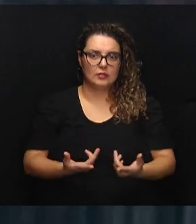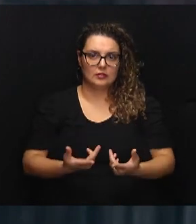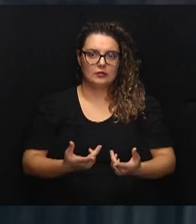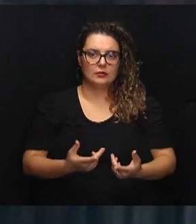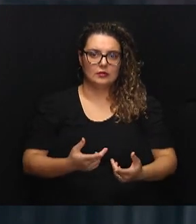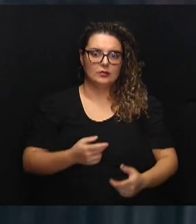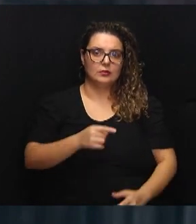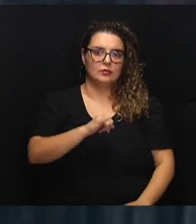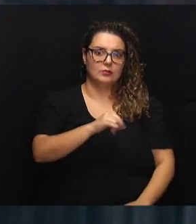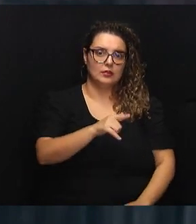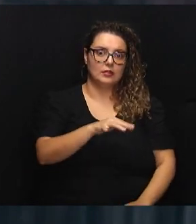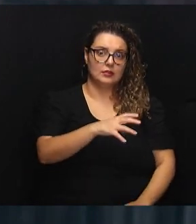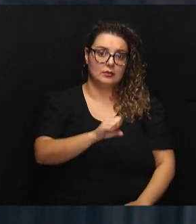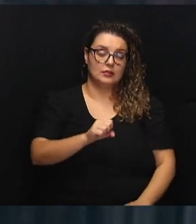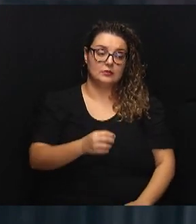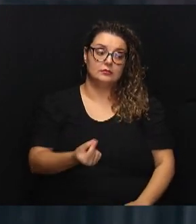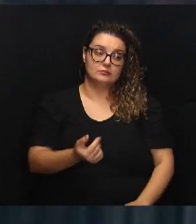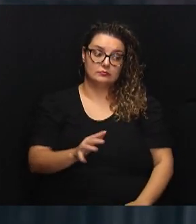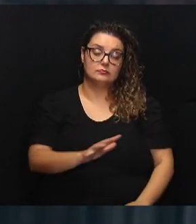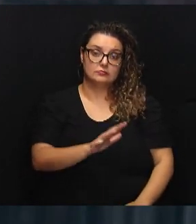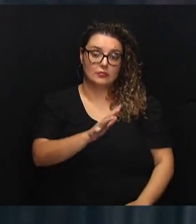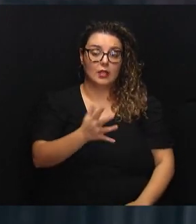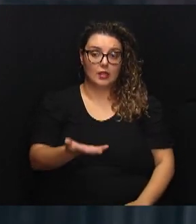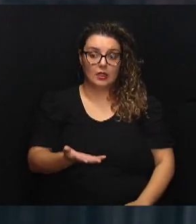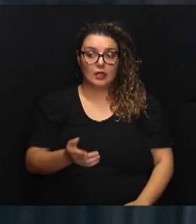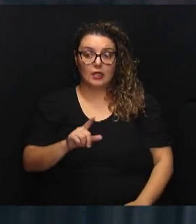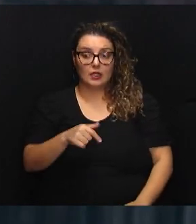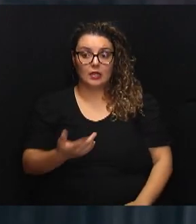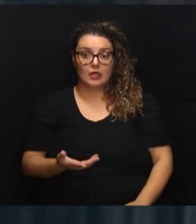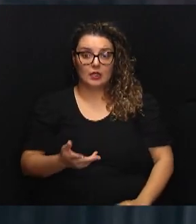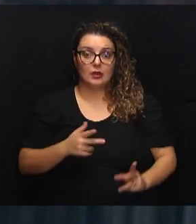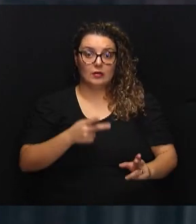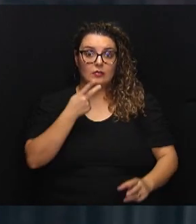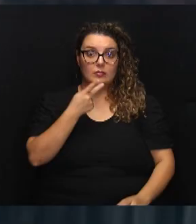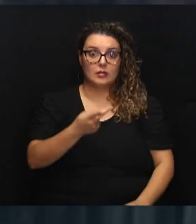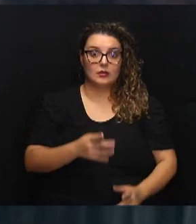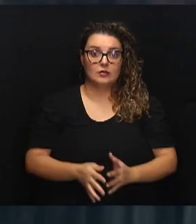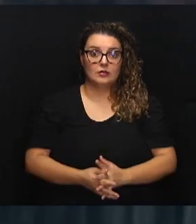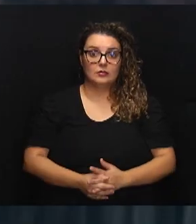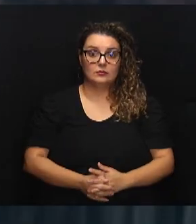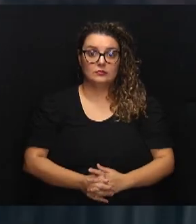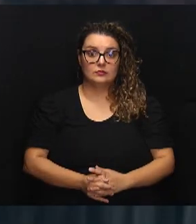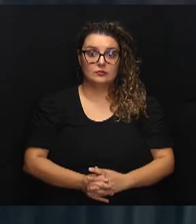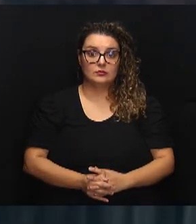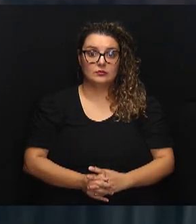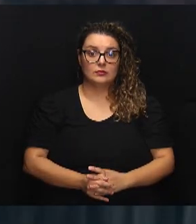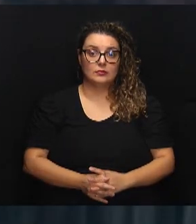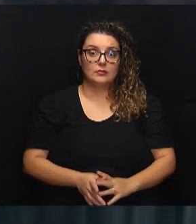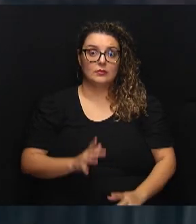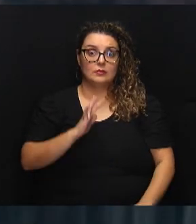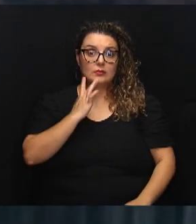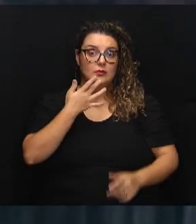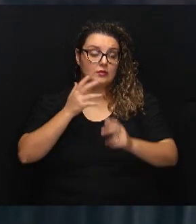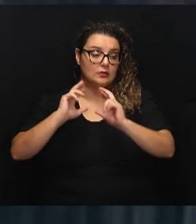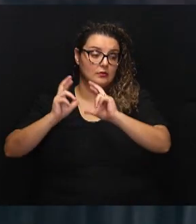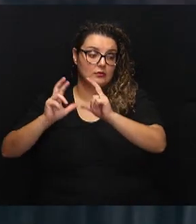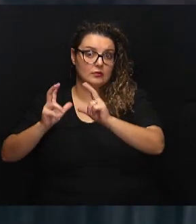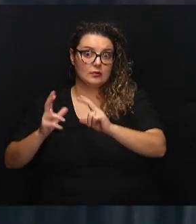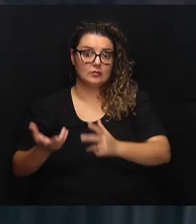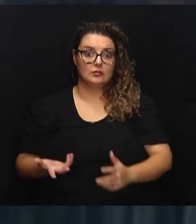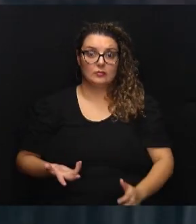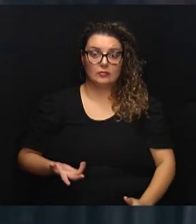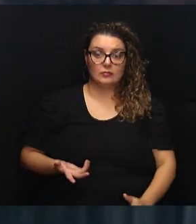ingresso, o orçamento já fica bastante. E aí entra a parte que ela falou, o pessoal prefere levar no vôlei, que aí você